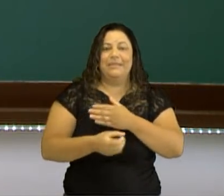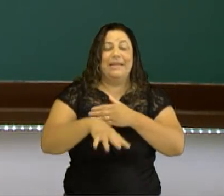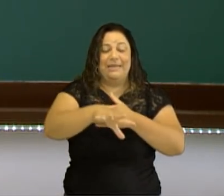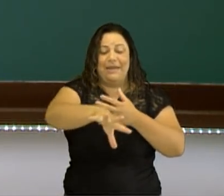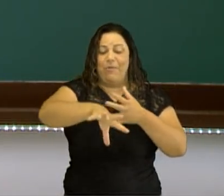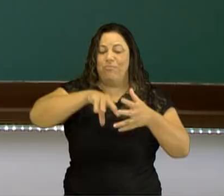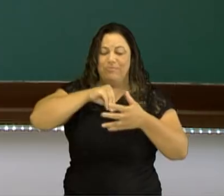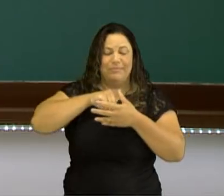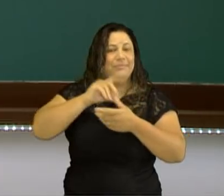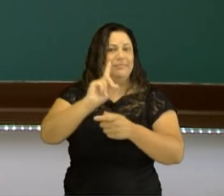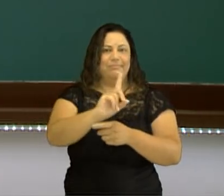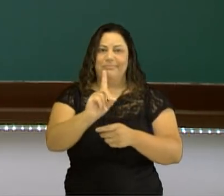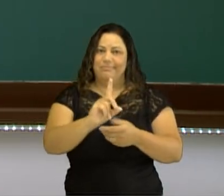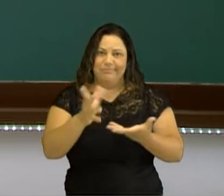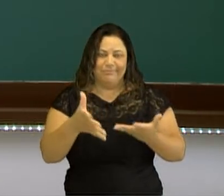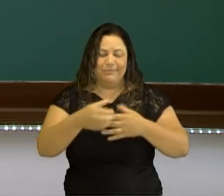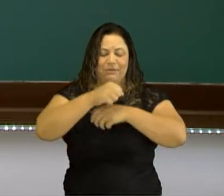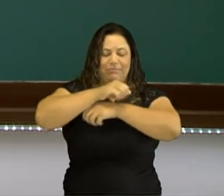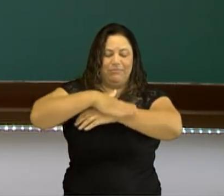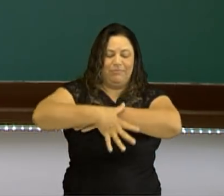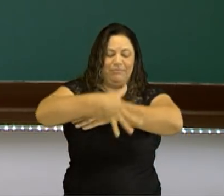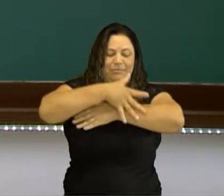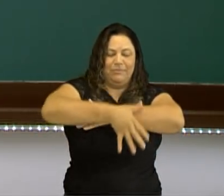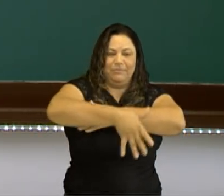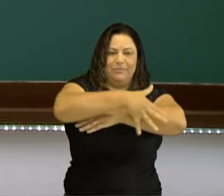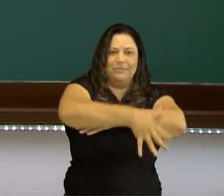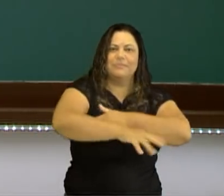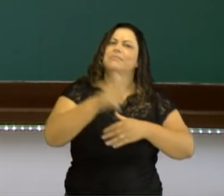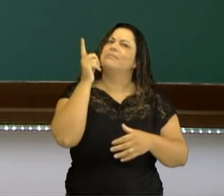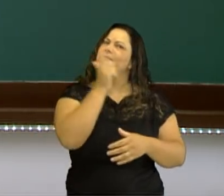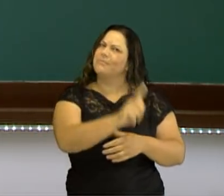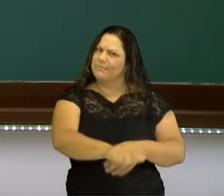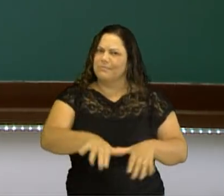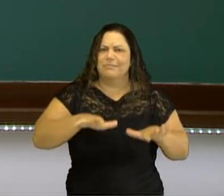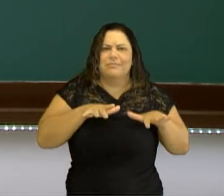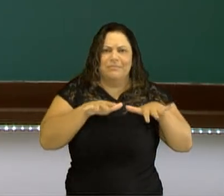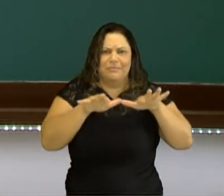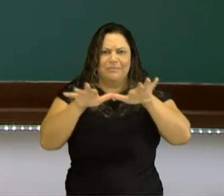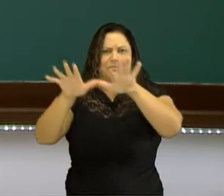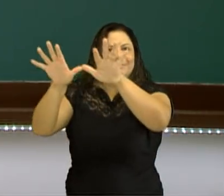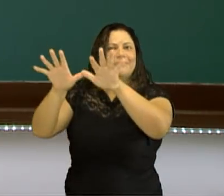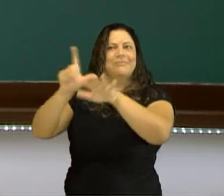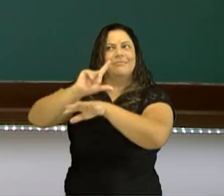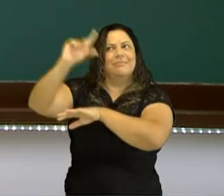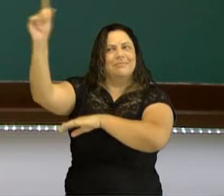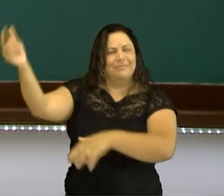encharcado, consegue voar normalmente. Interessante, né?